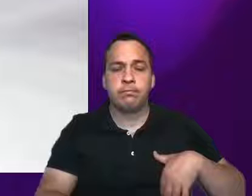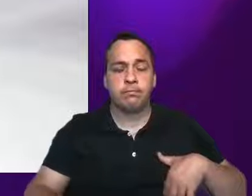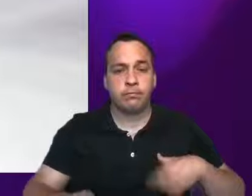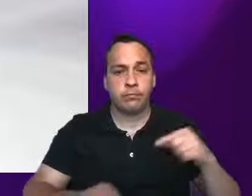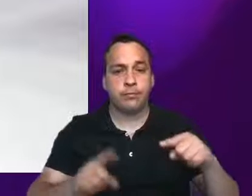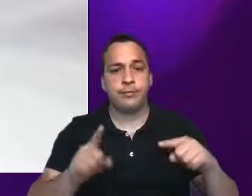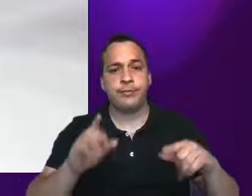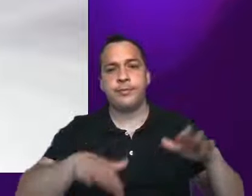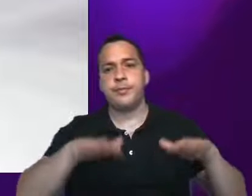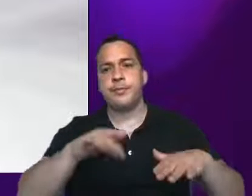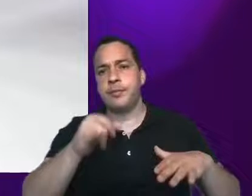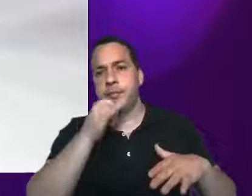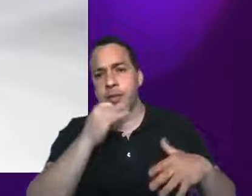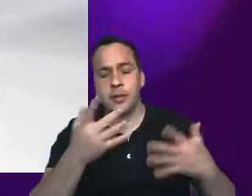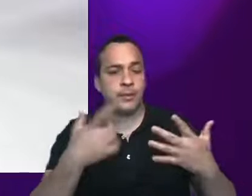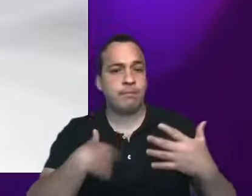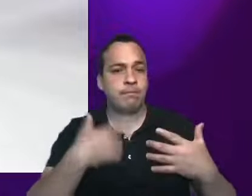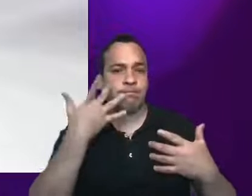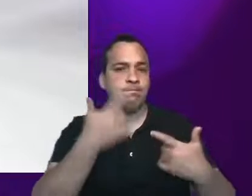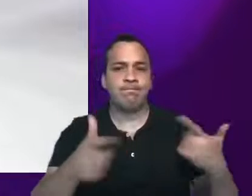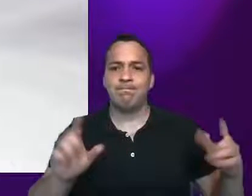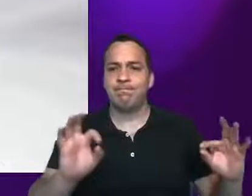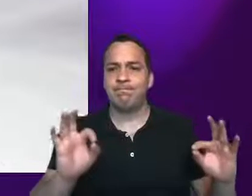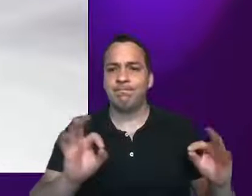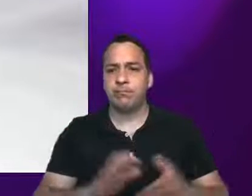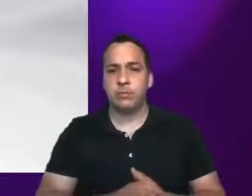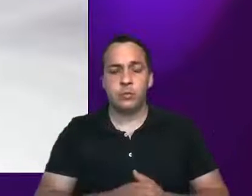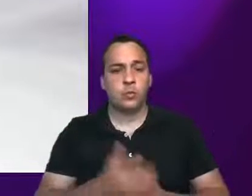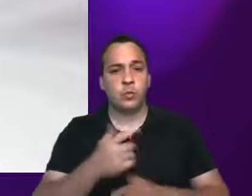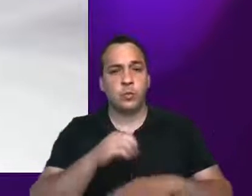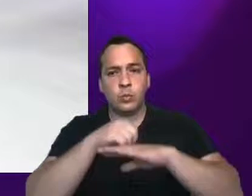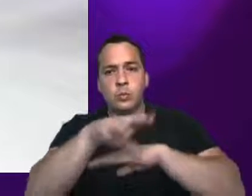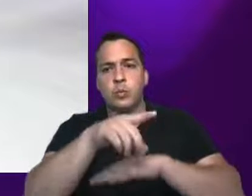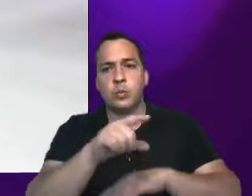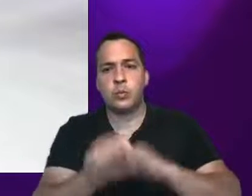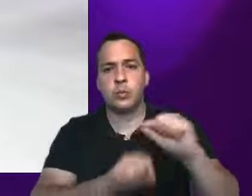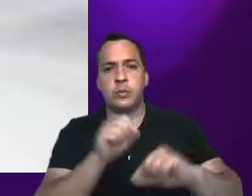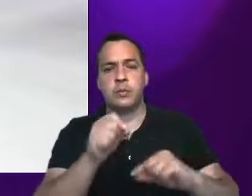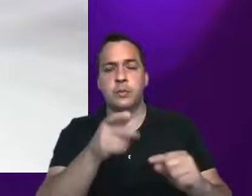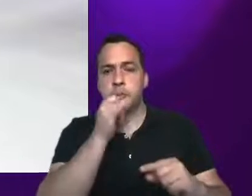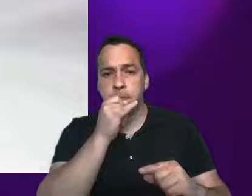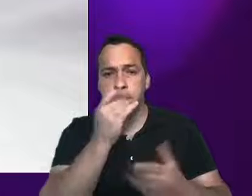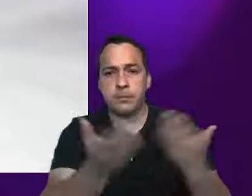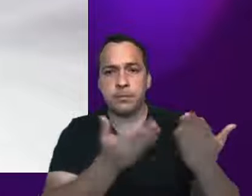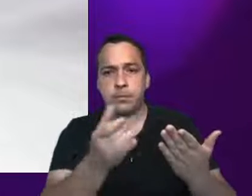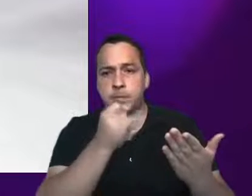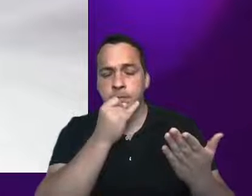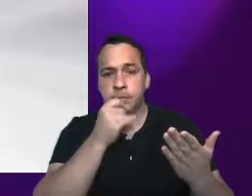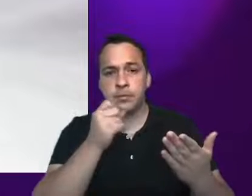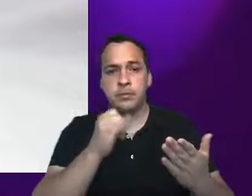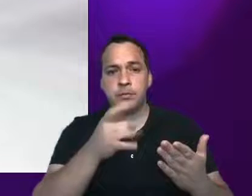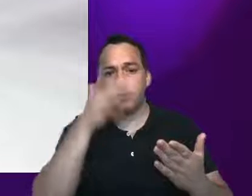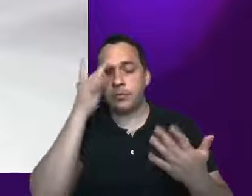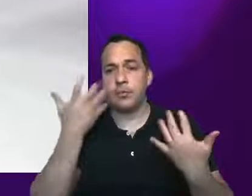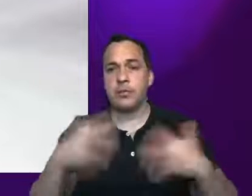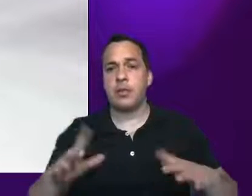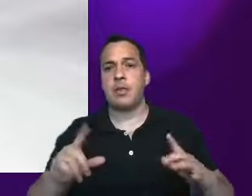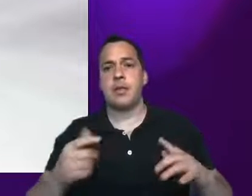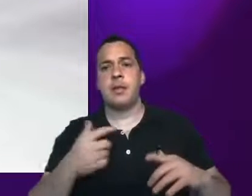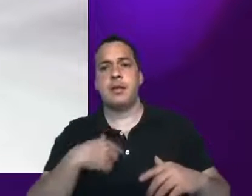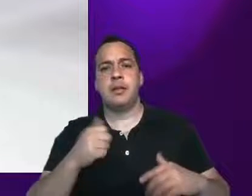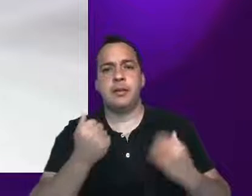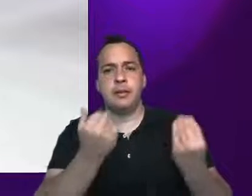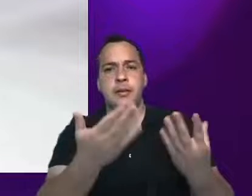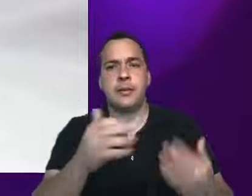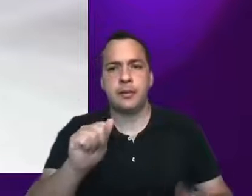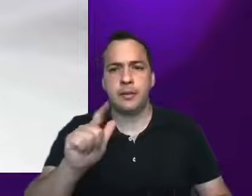baseado em evidência, a gente não tem essa indicação de, no paciente refratário ao diurético, você dar albumina, e às vezes pode